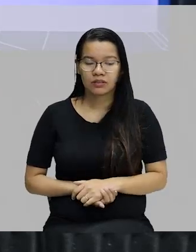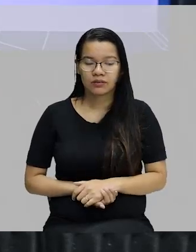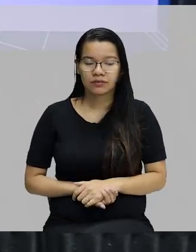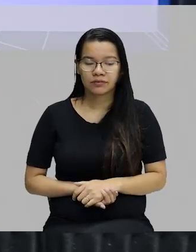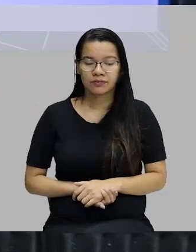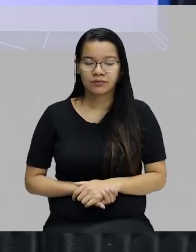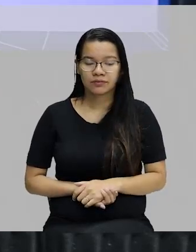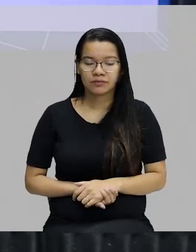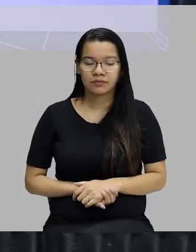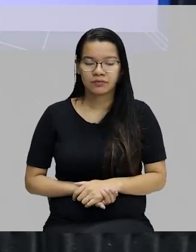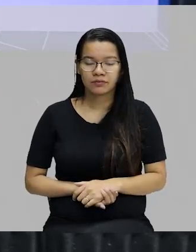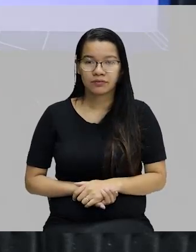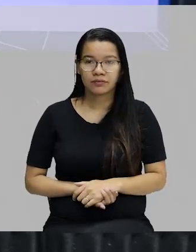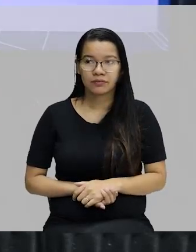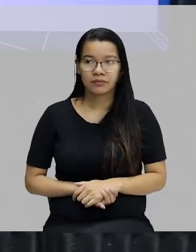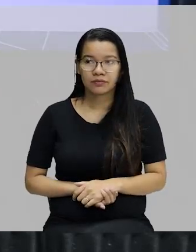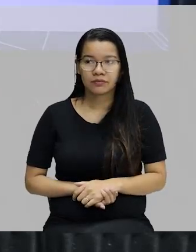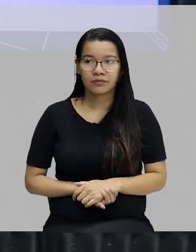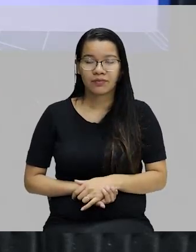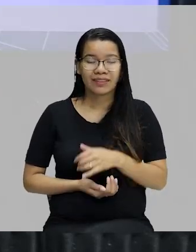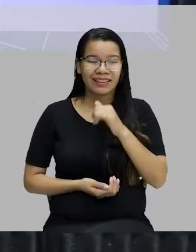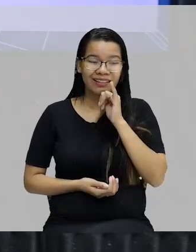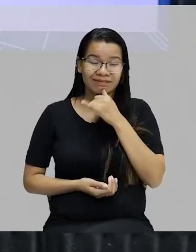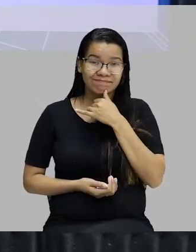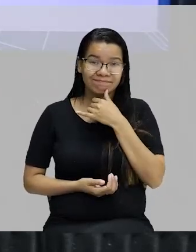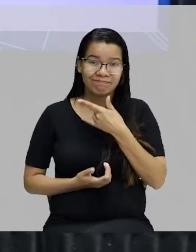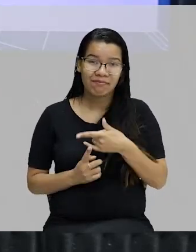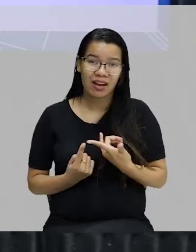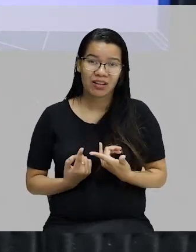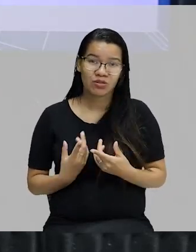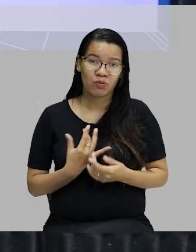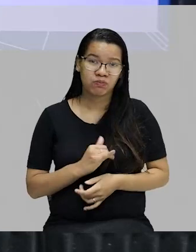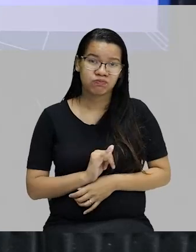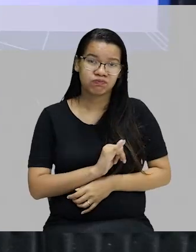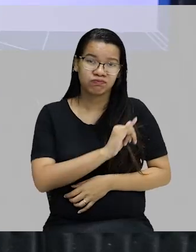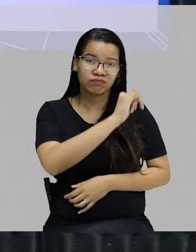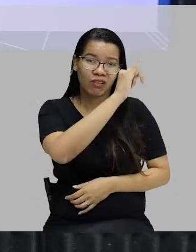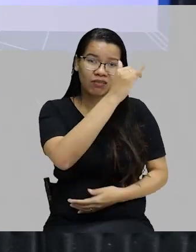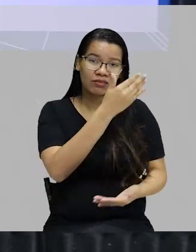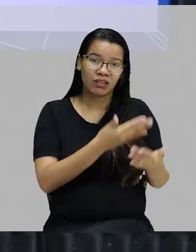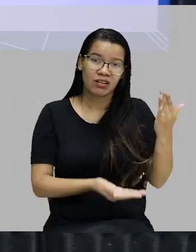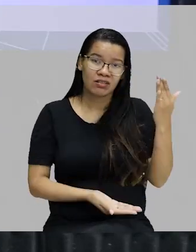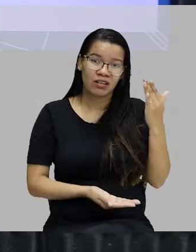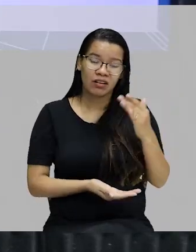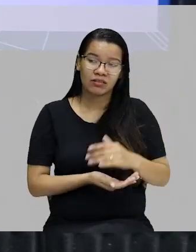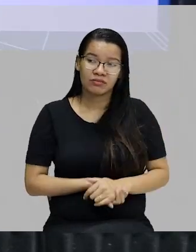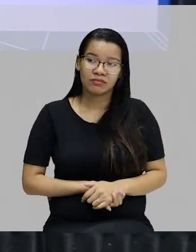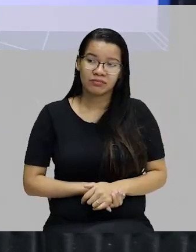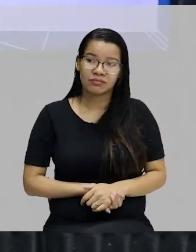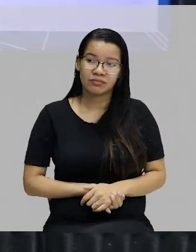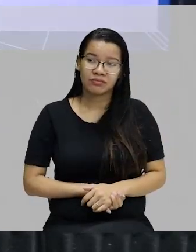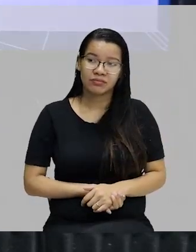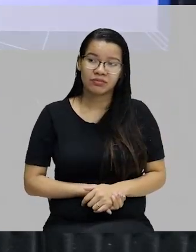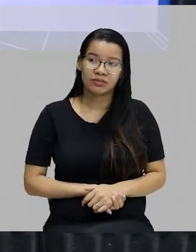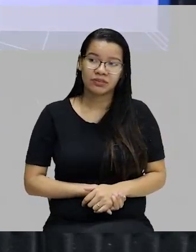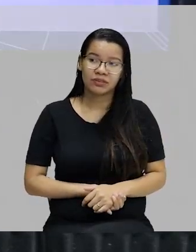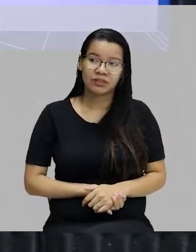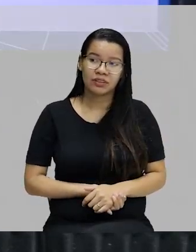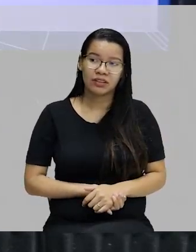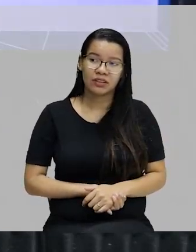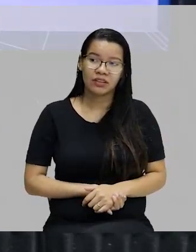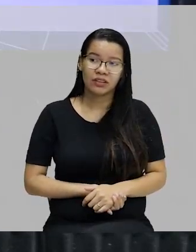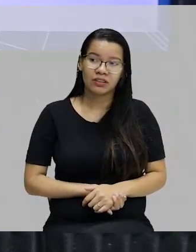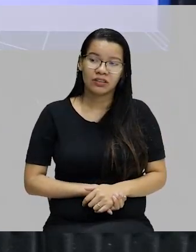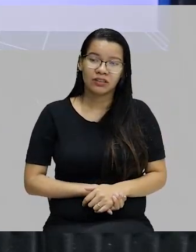flight to Dallas had been cancelled. Infelizmente, o voo foi cancelado. Surprisingly, the team was beaten in the